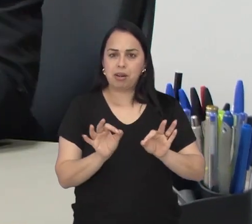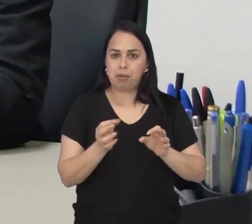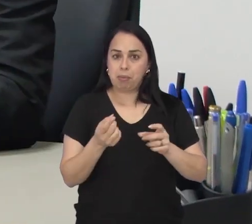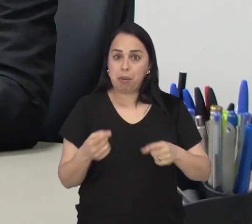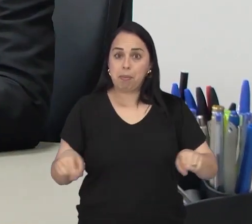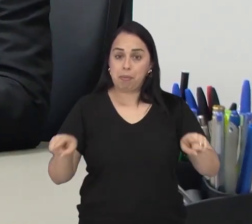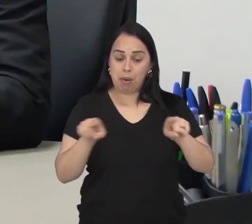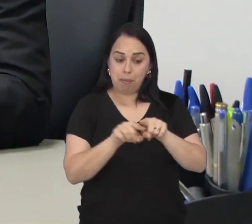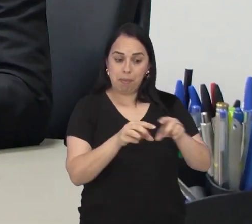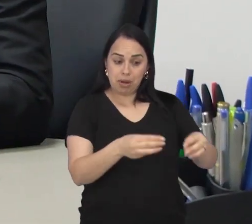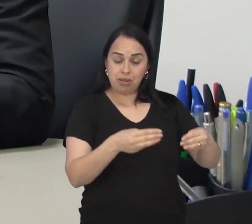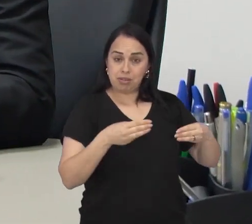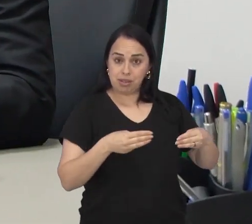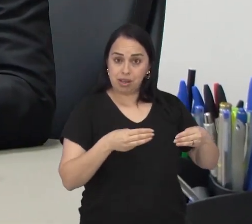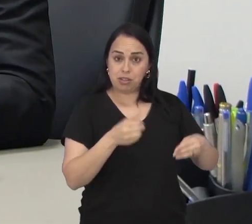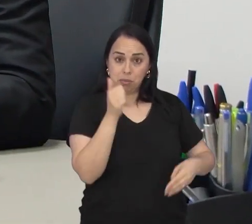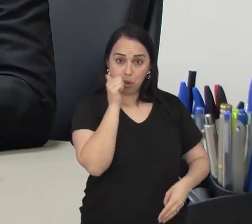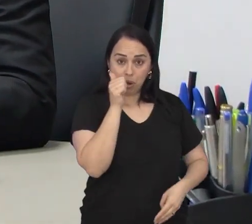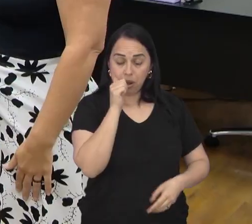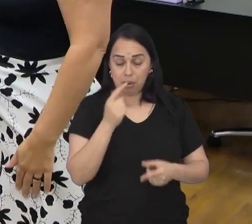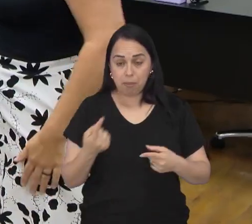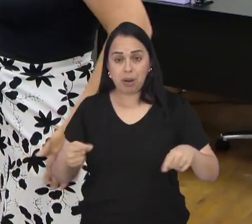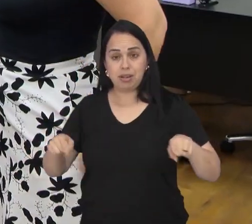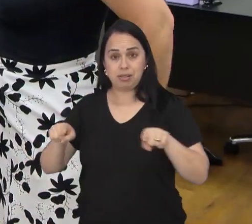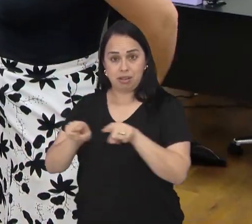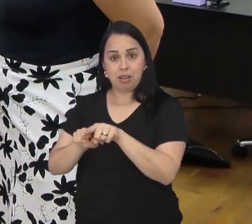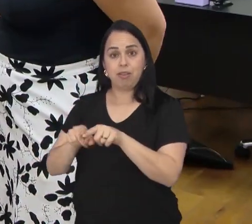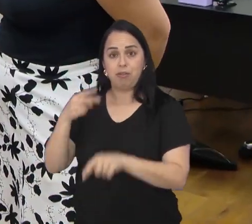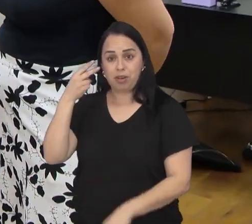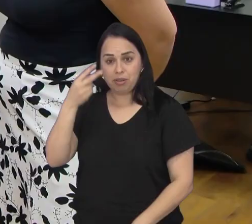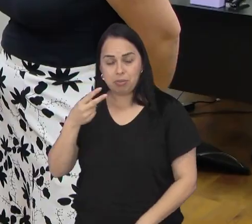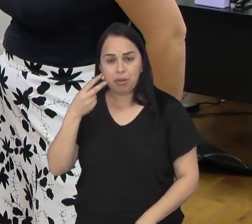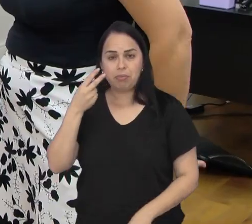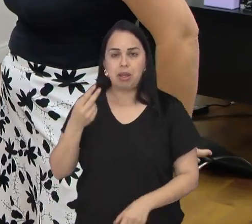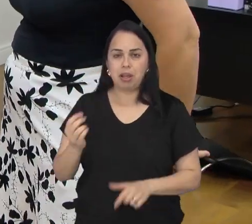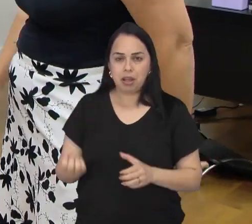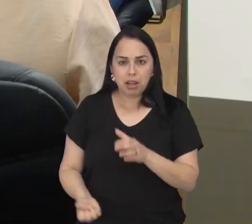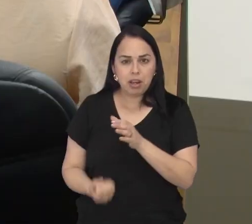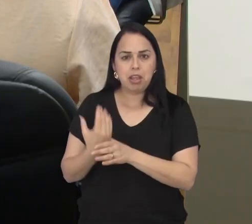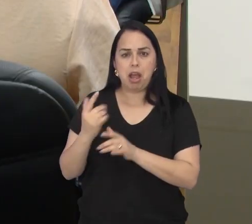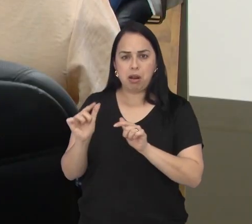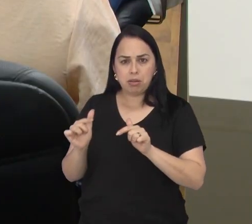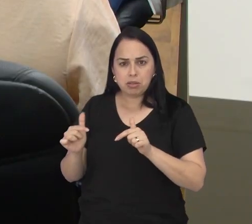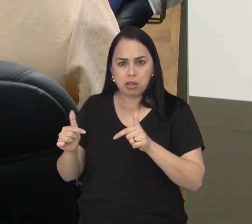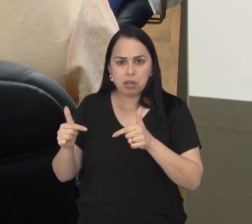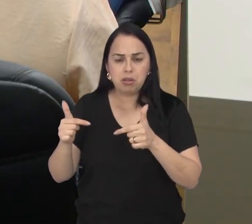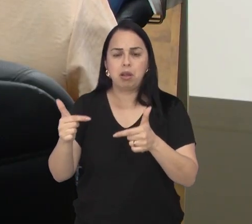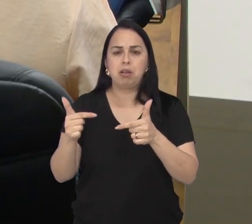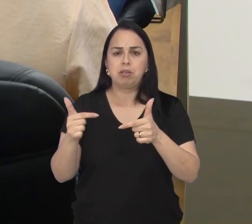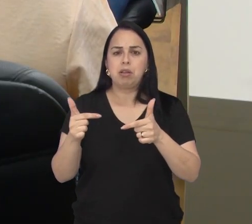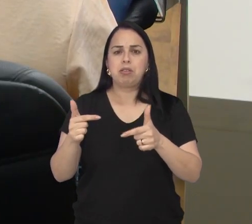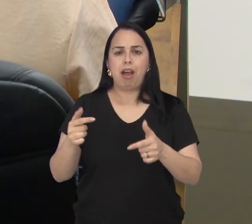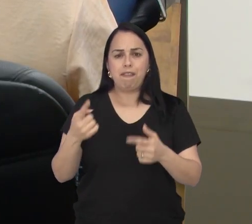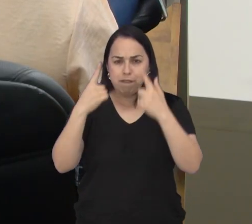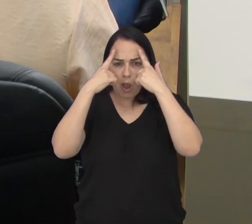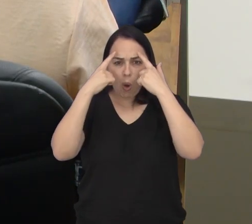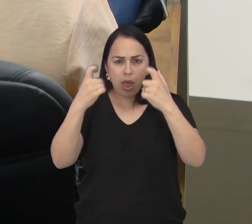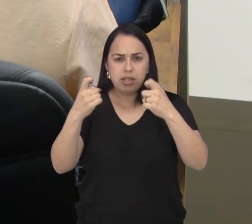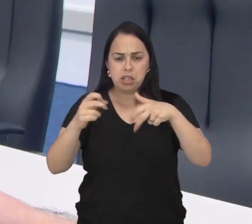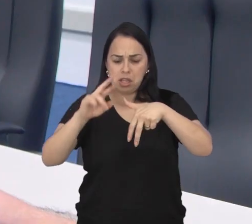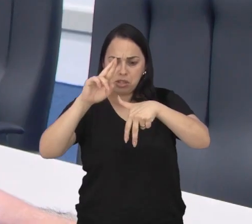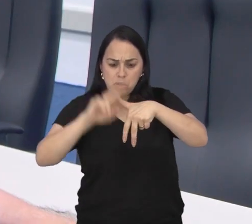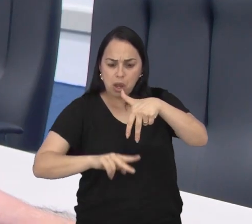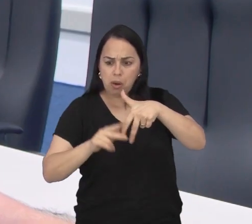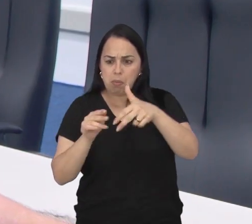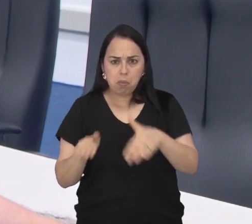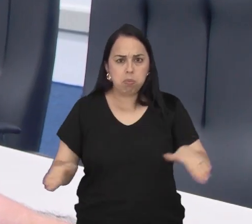em parceria com o Ministério das Mulheres para fortalecer no município ações de enfrentamento à violência de gênero.